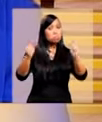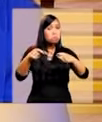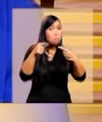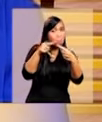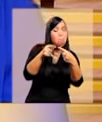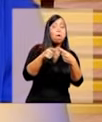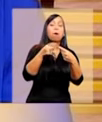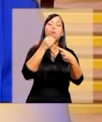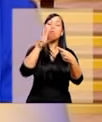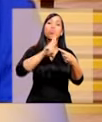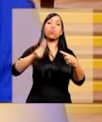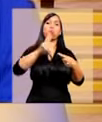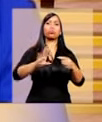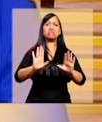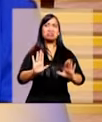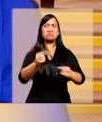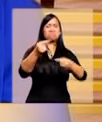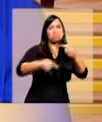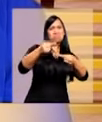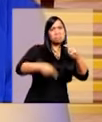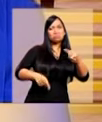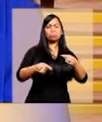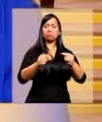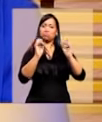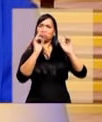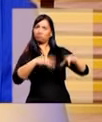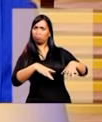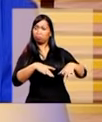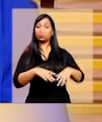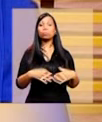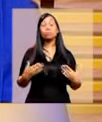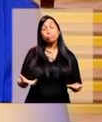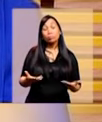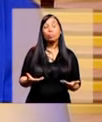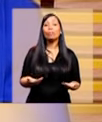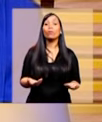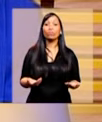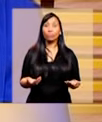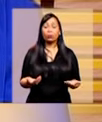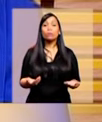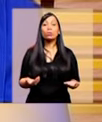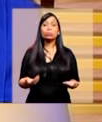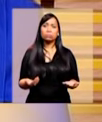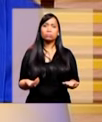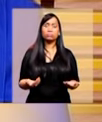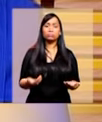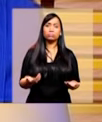Se servir, utilizem. Se não, descartem. Então,